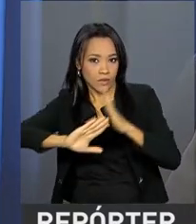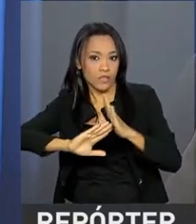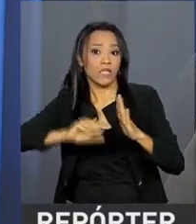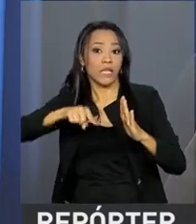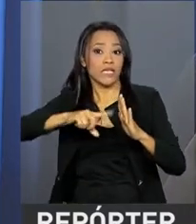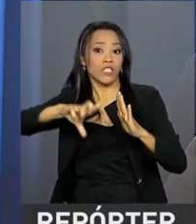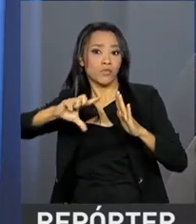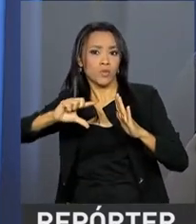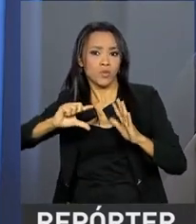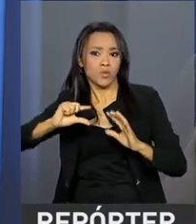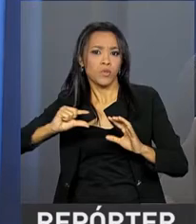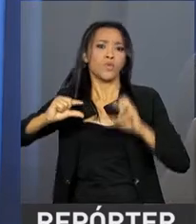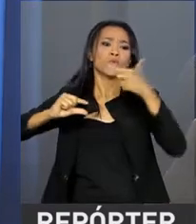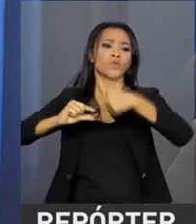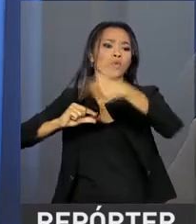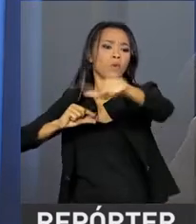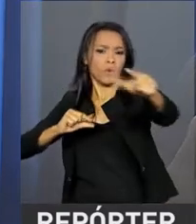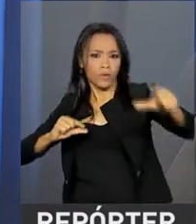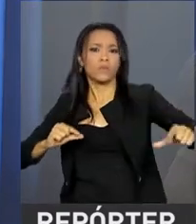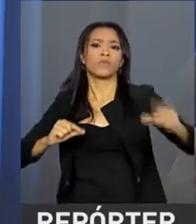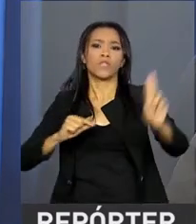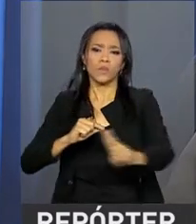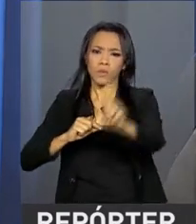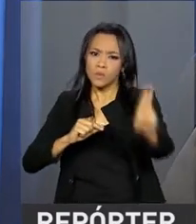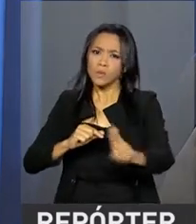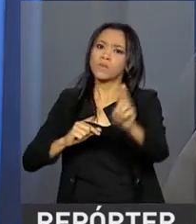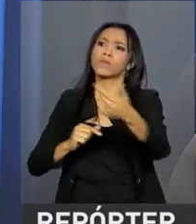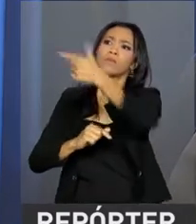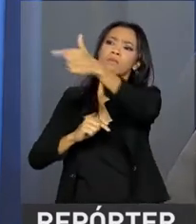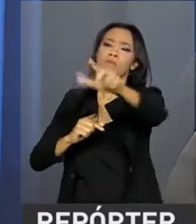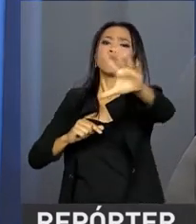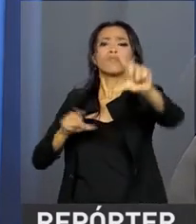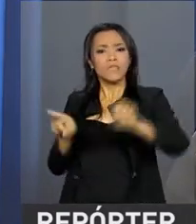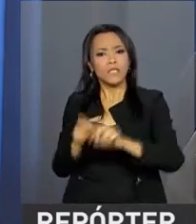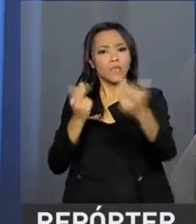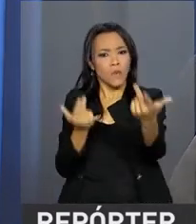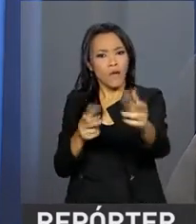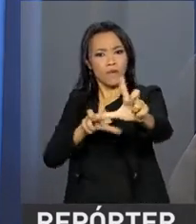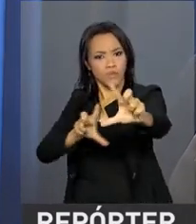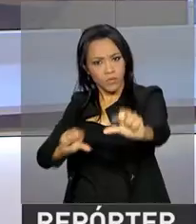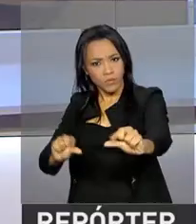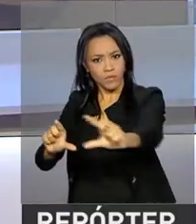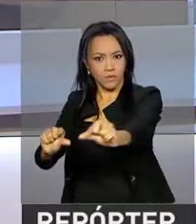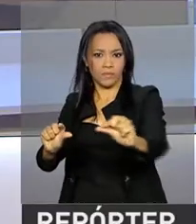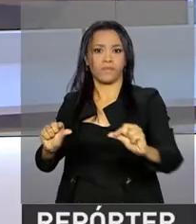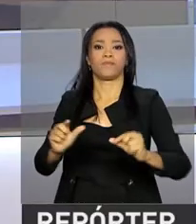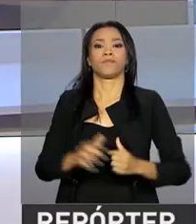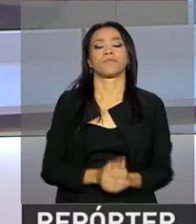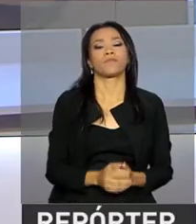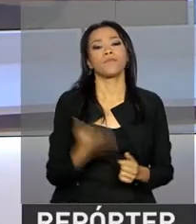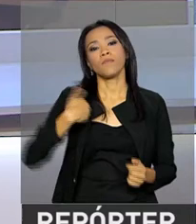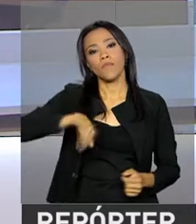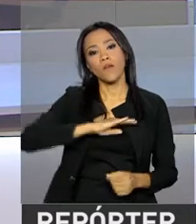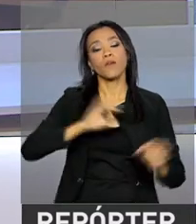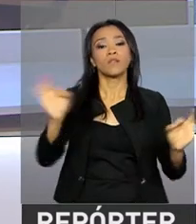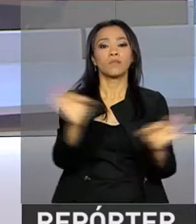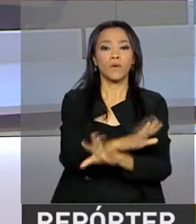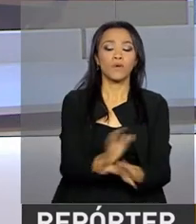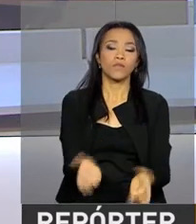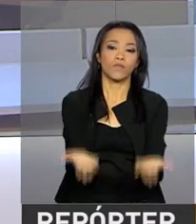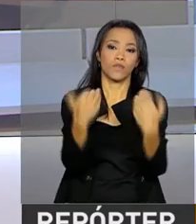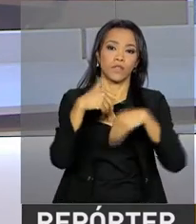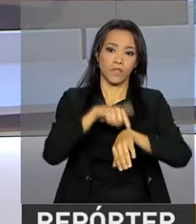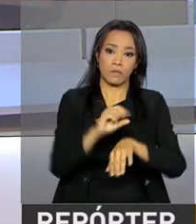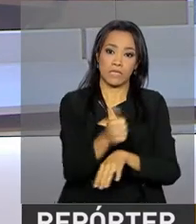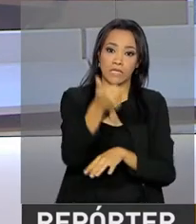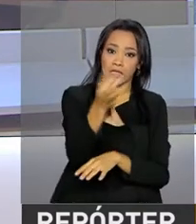vai caindo, o preço de todos os usuários que usam planos alternativos também vai caindo. Nós ficamos por aqui, voltamos às